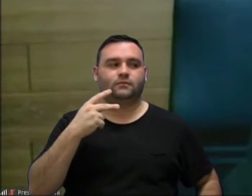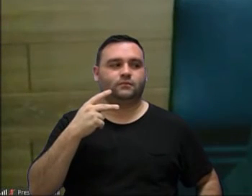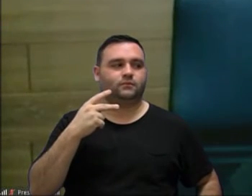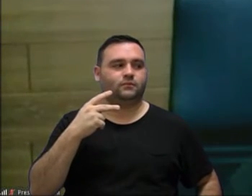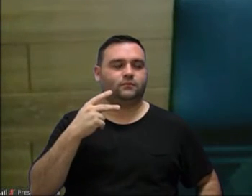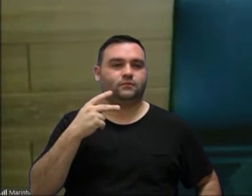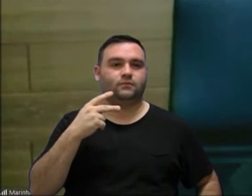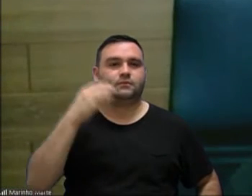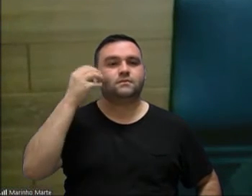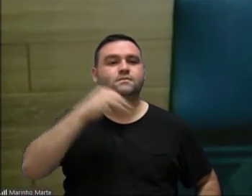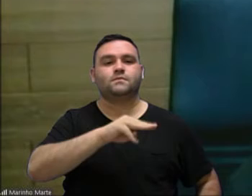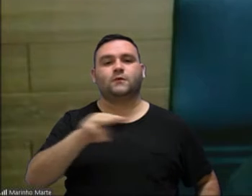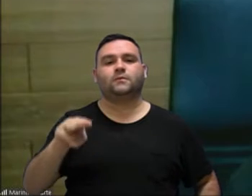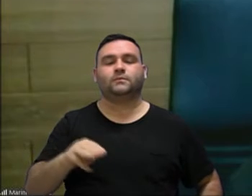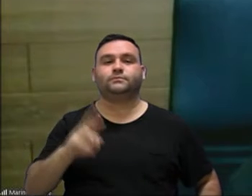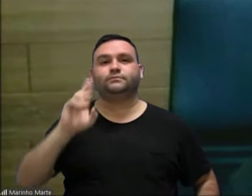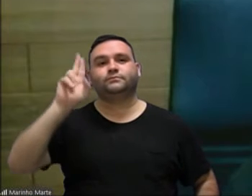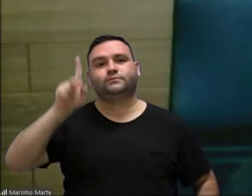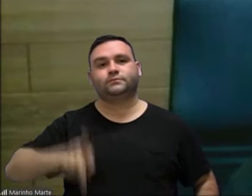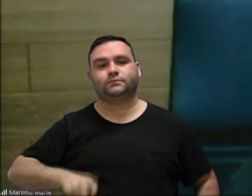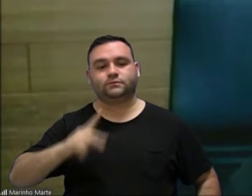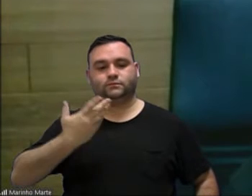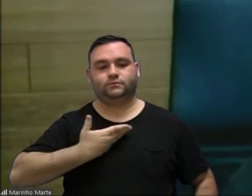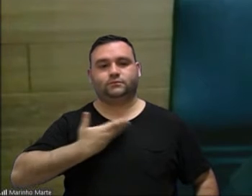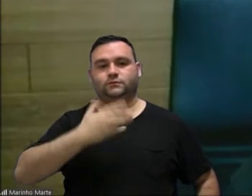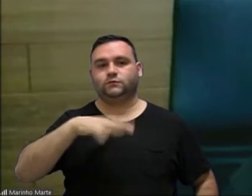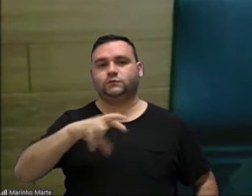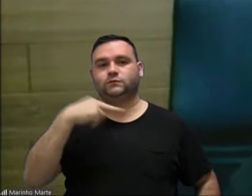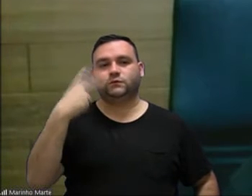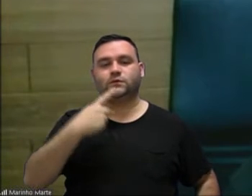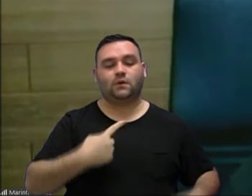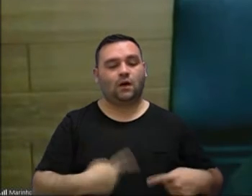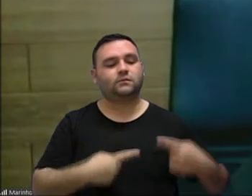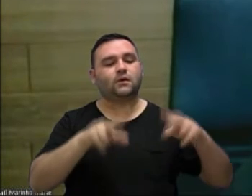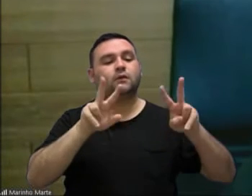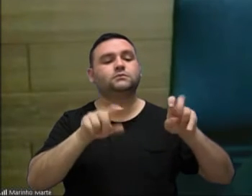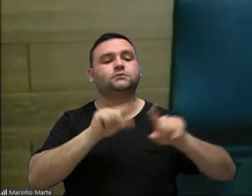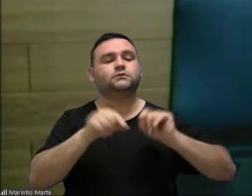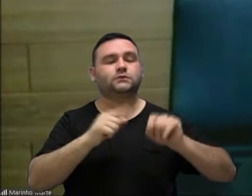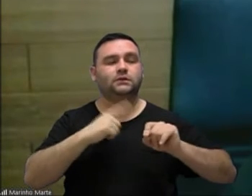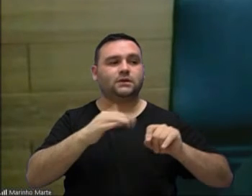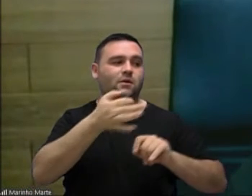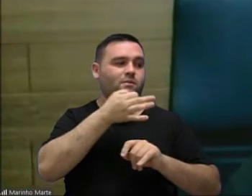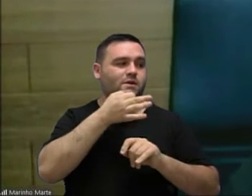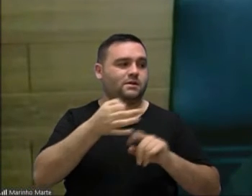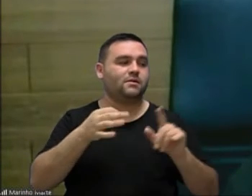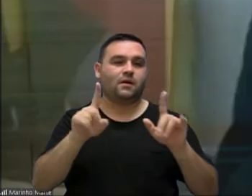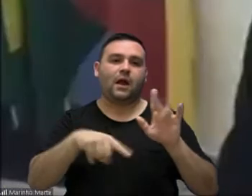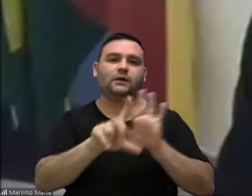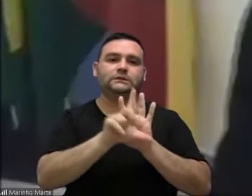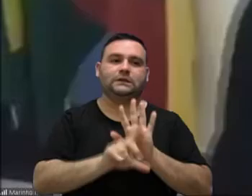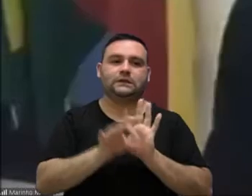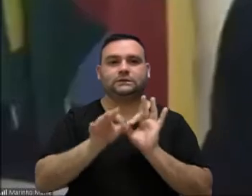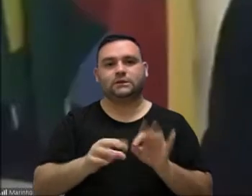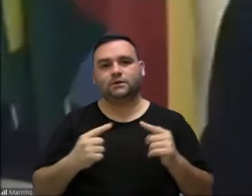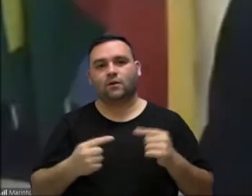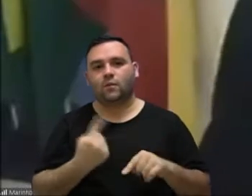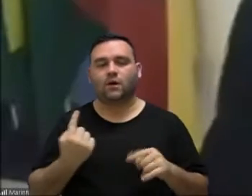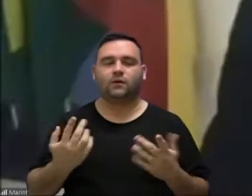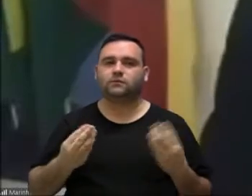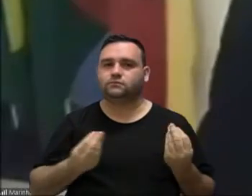senhor presidente colegas vereadores o debate é sobre o parecer sobre a legalidade ou não